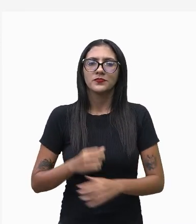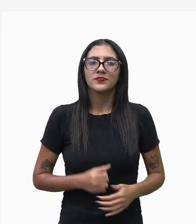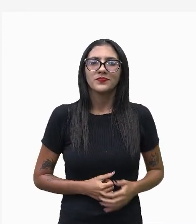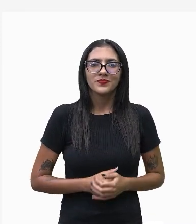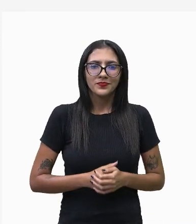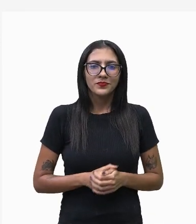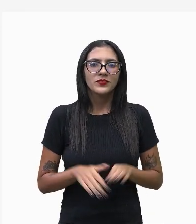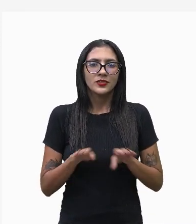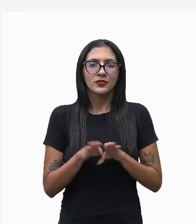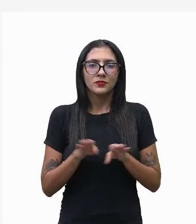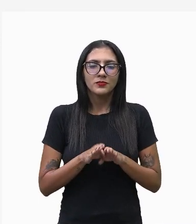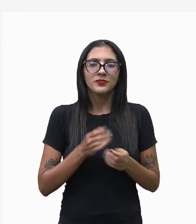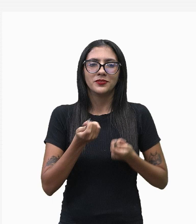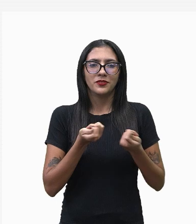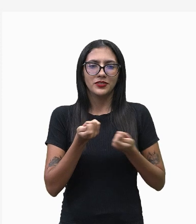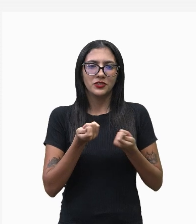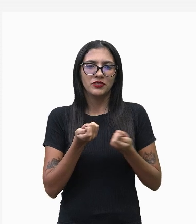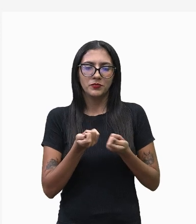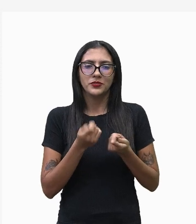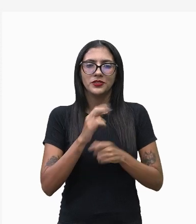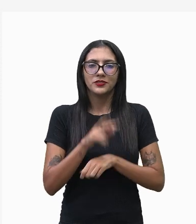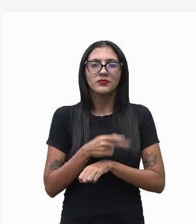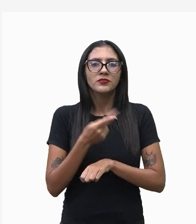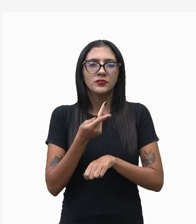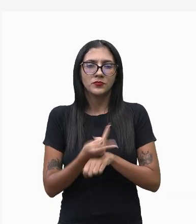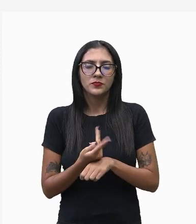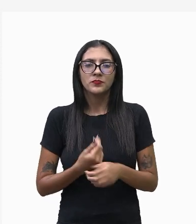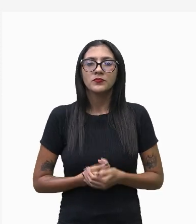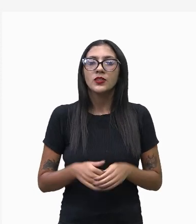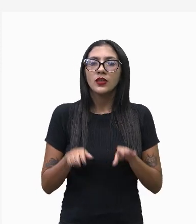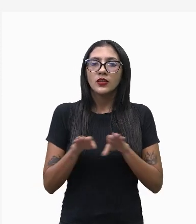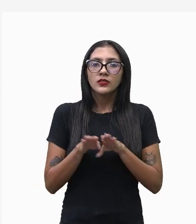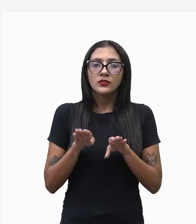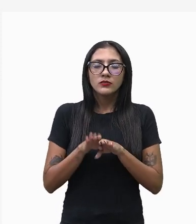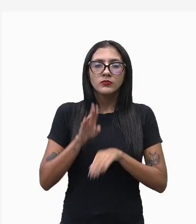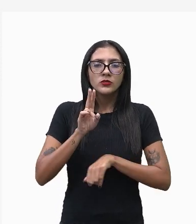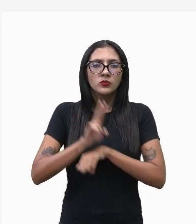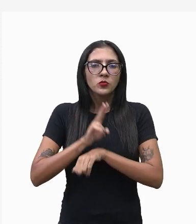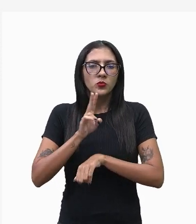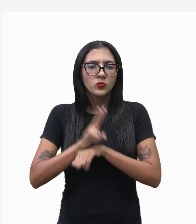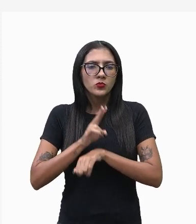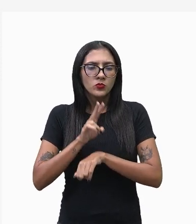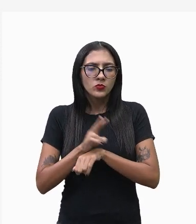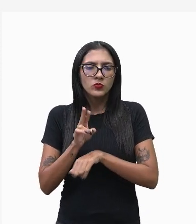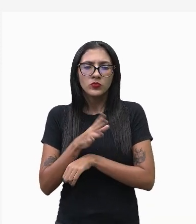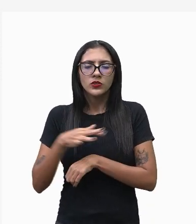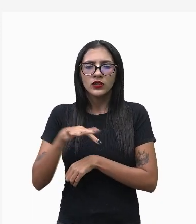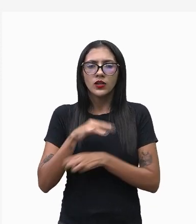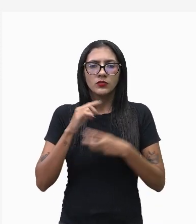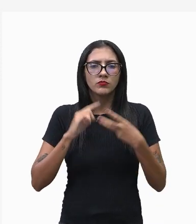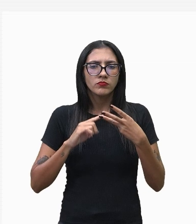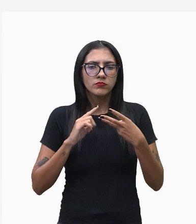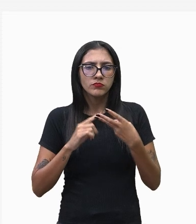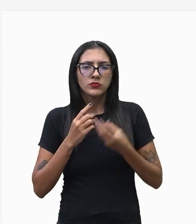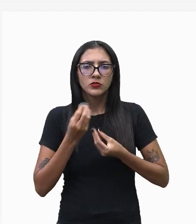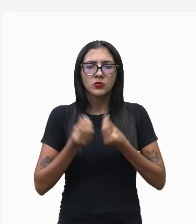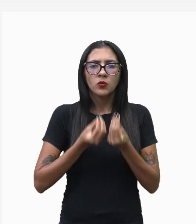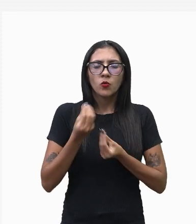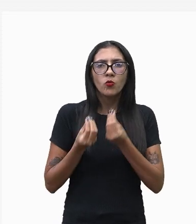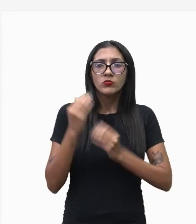serviços ambientais e para a promoção do famoso, do falado